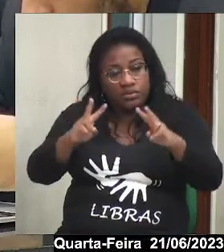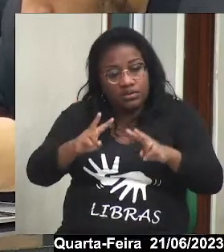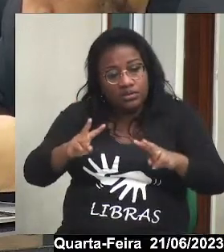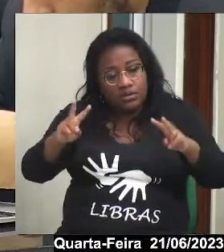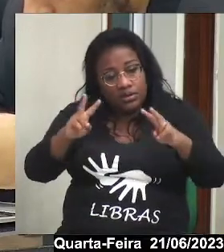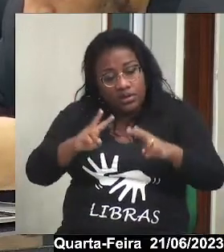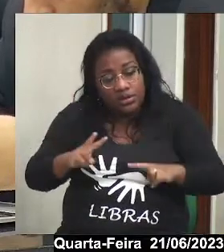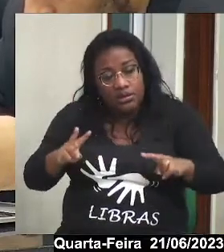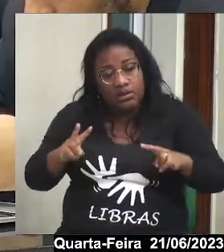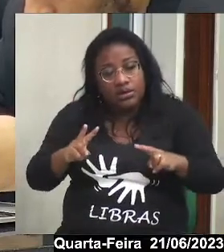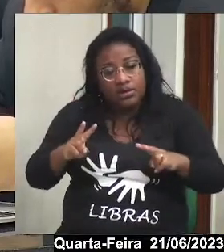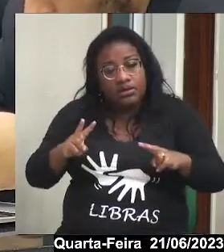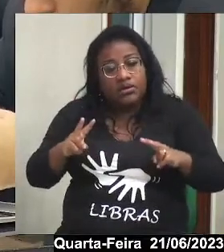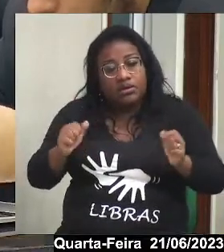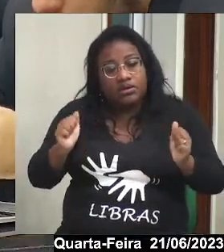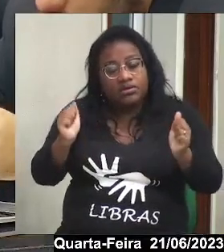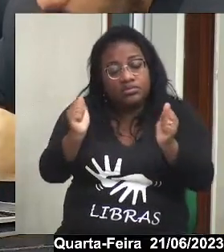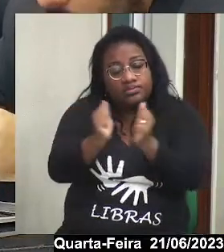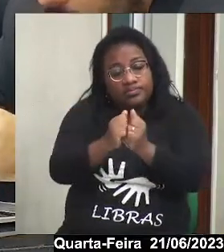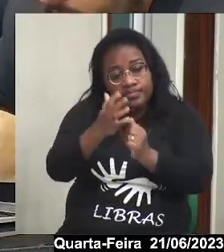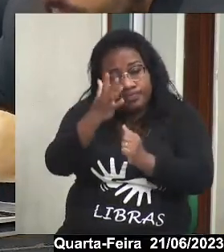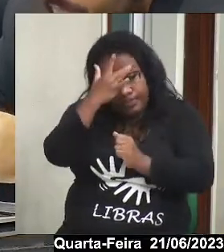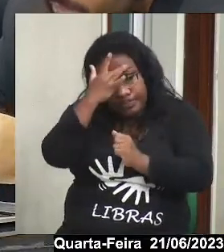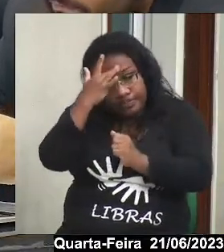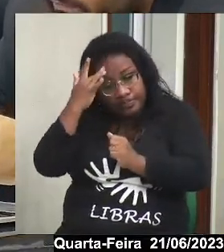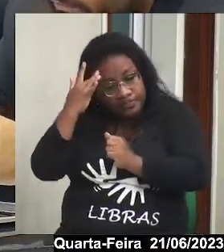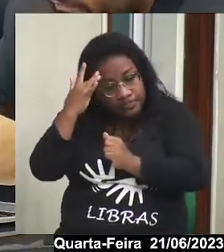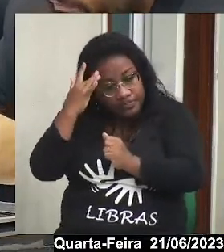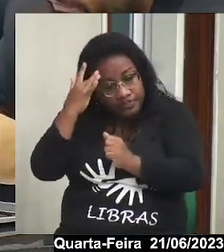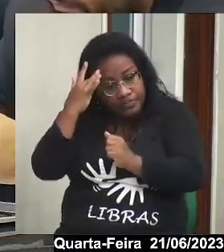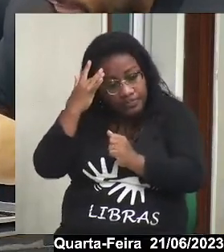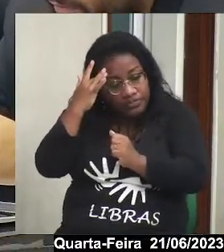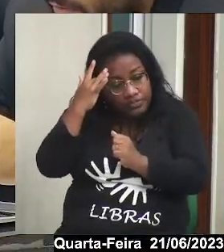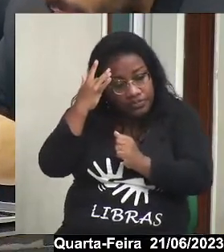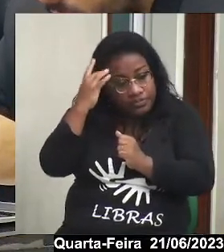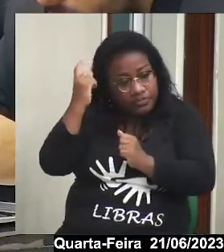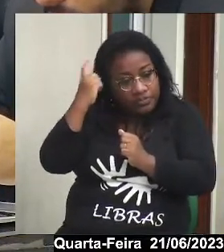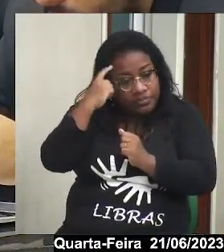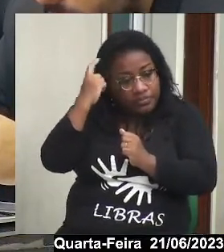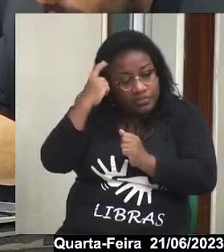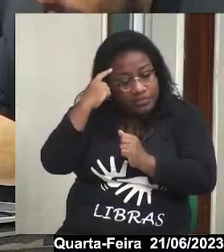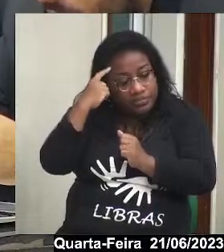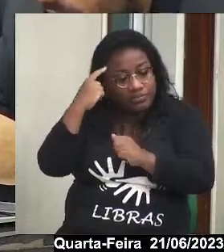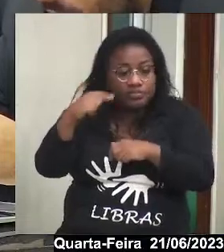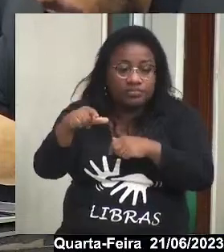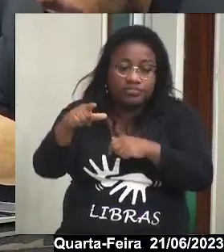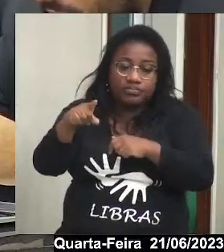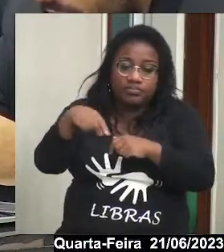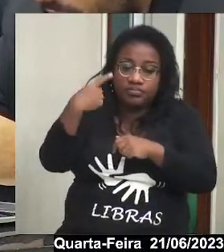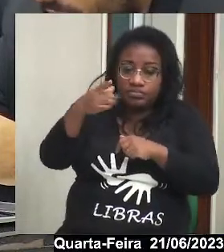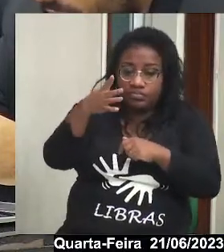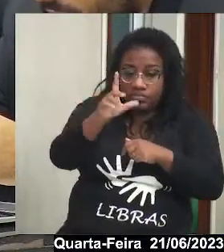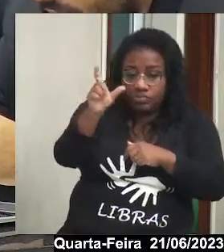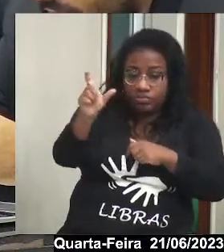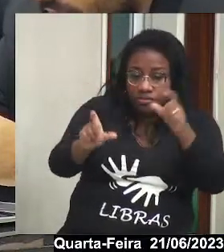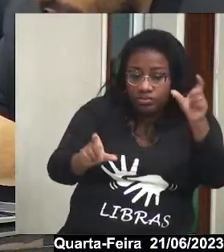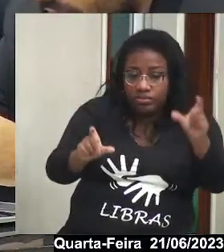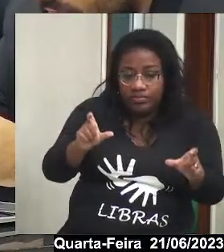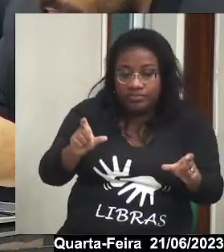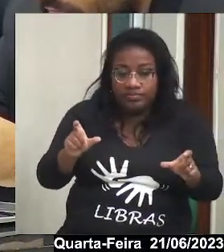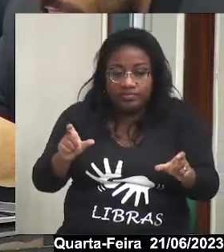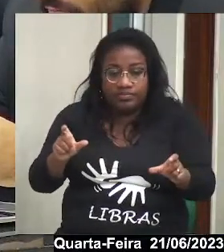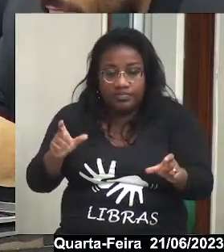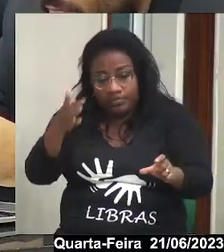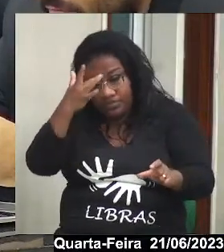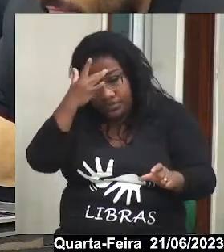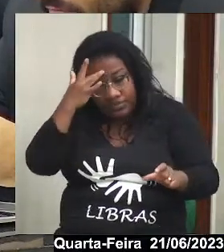caminho certo, quando a gente trabalha ao lado de pessoas que pensam no ser humano, que pensam no próximo, né, pensa no próximo. Porque muitas